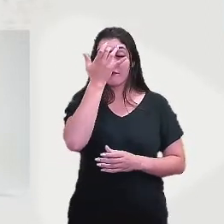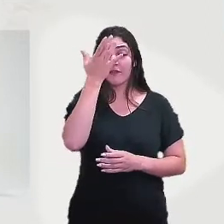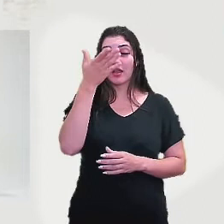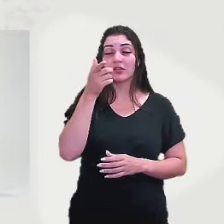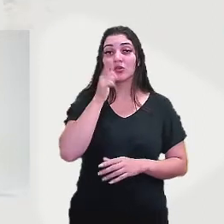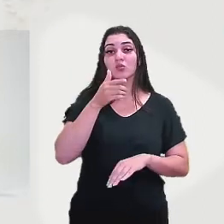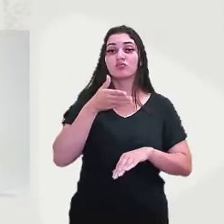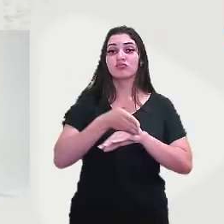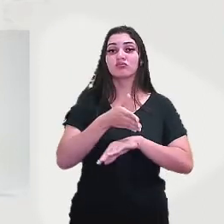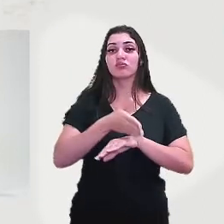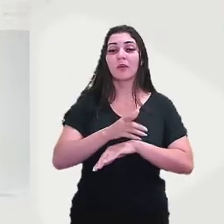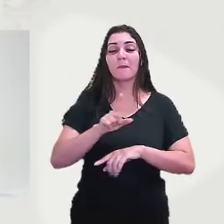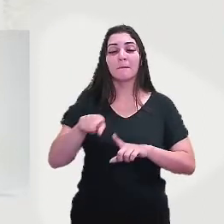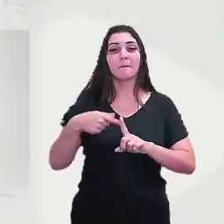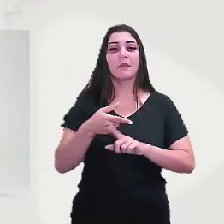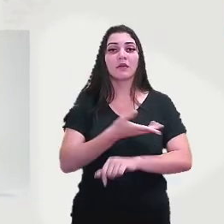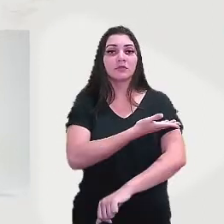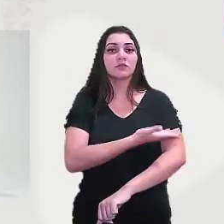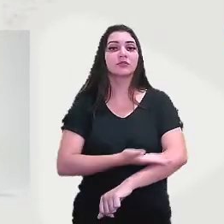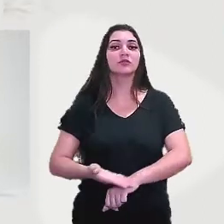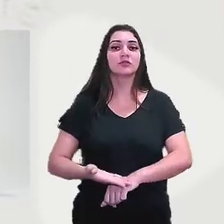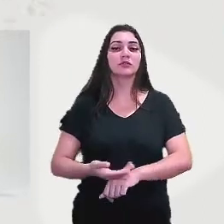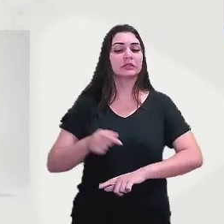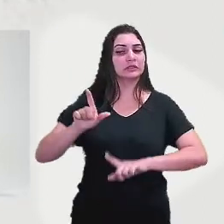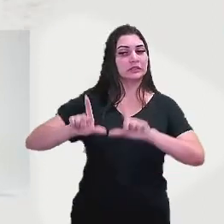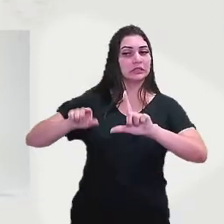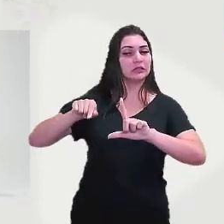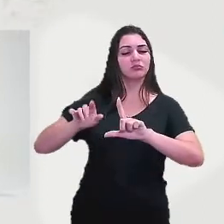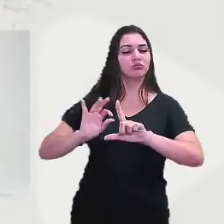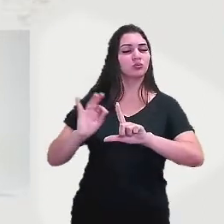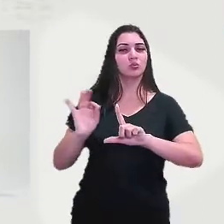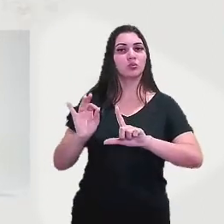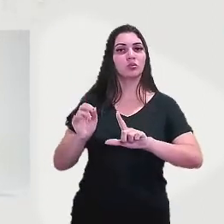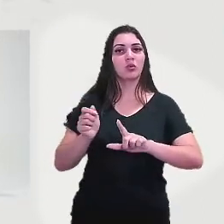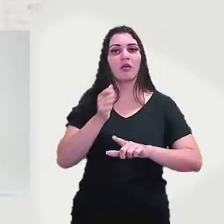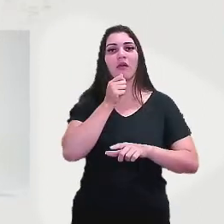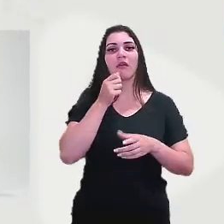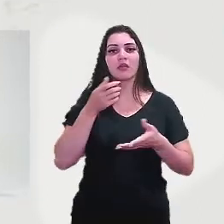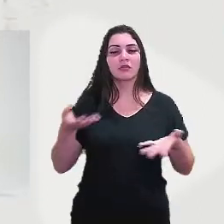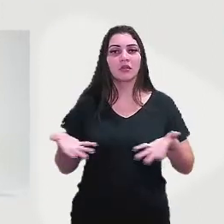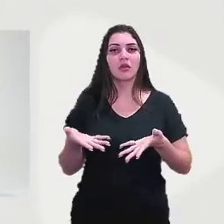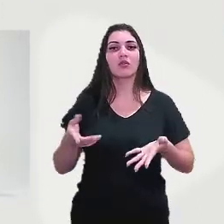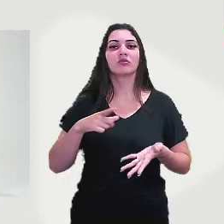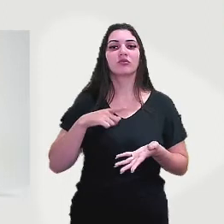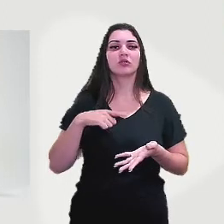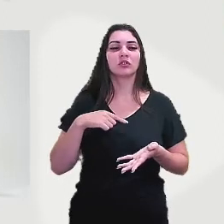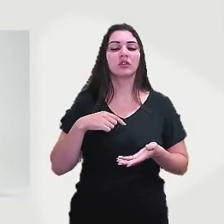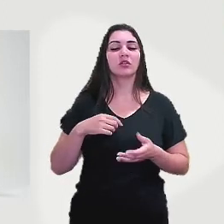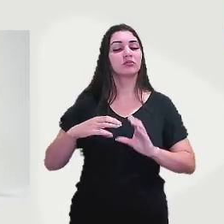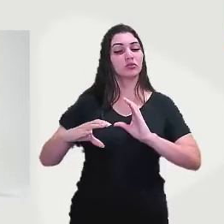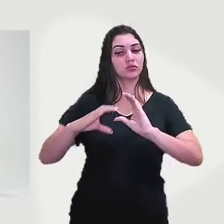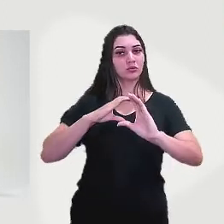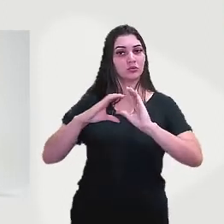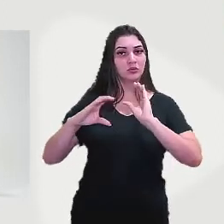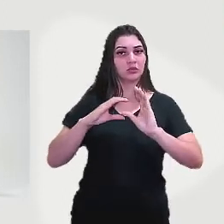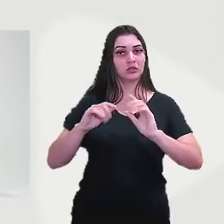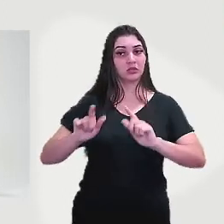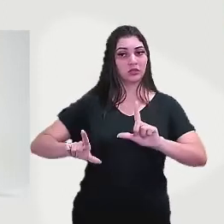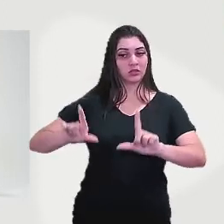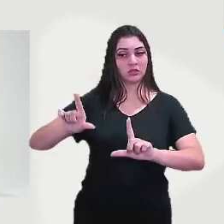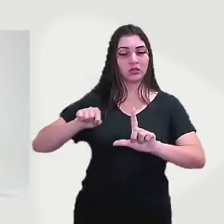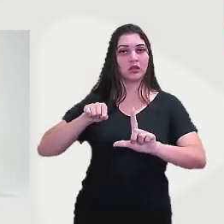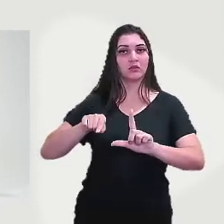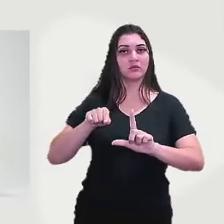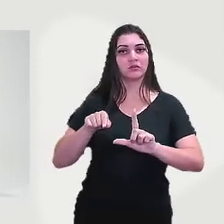estão mais acostumadas. E a televisão não. Ainda hoje temos esse instrumento de comunicação, que é a televisão.